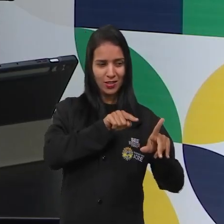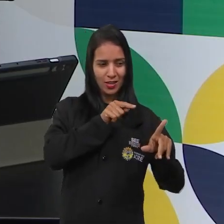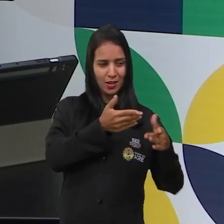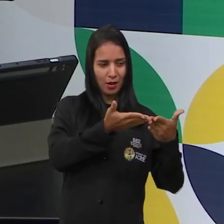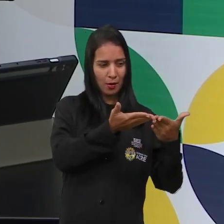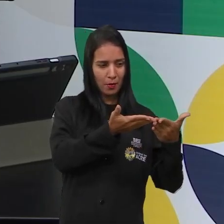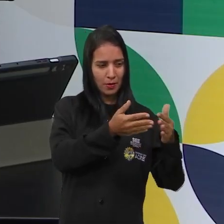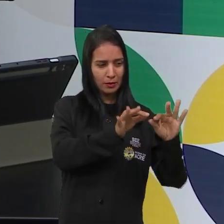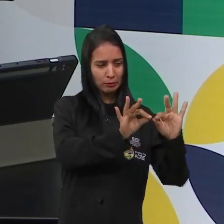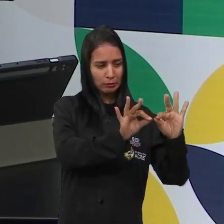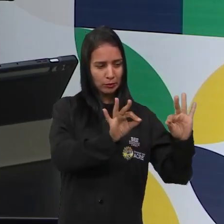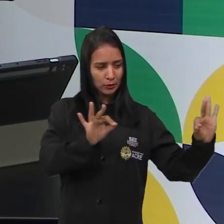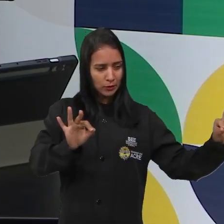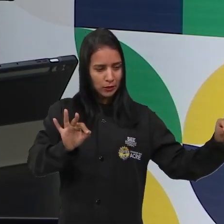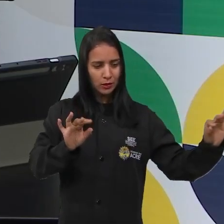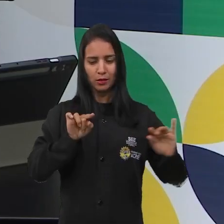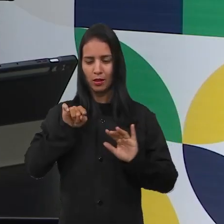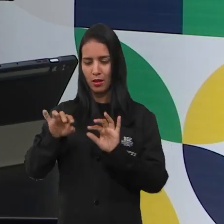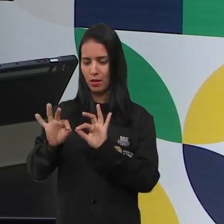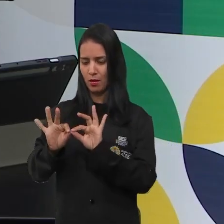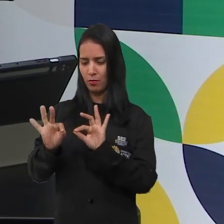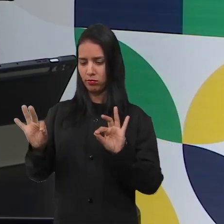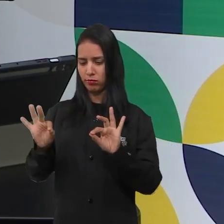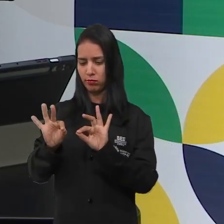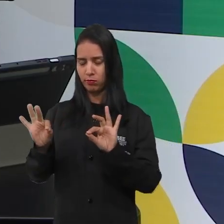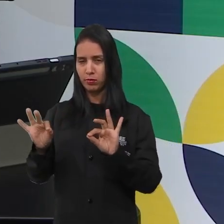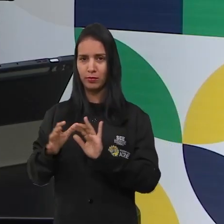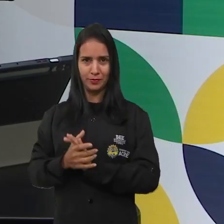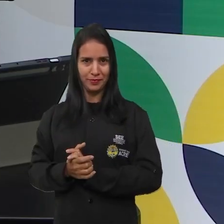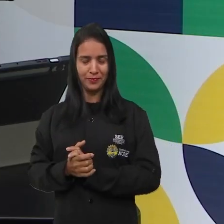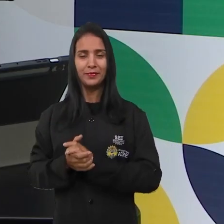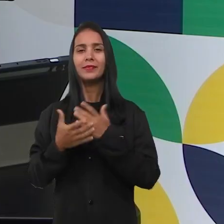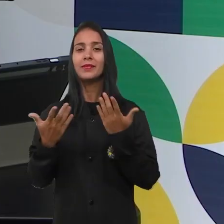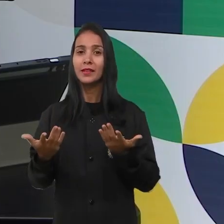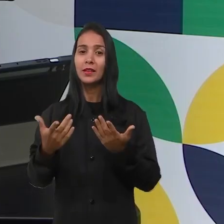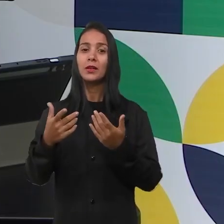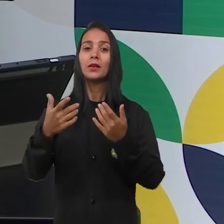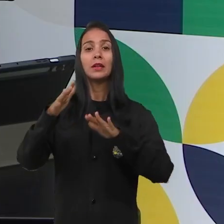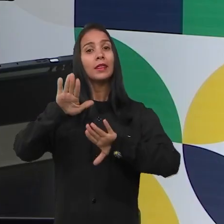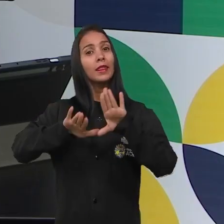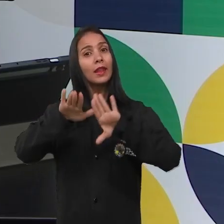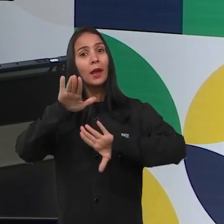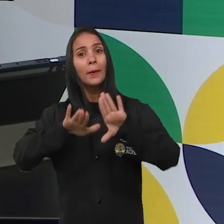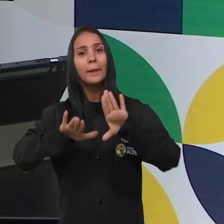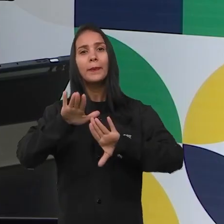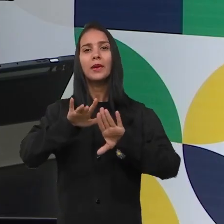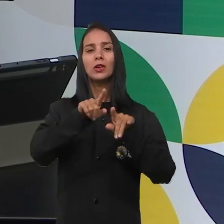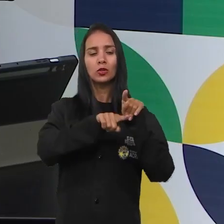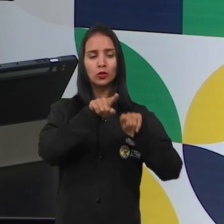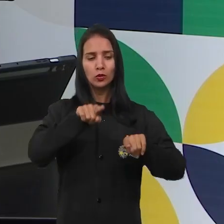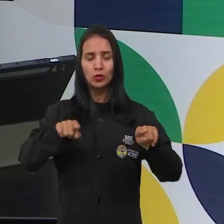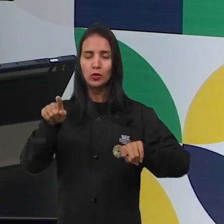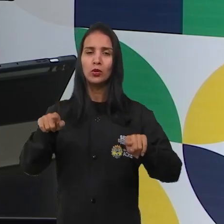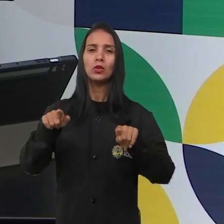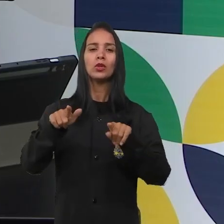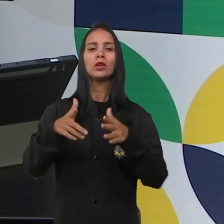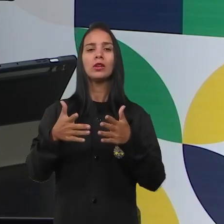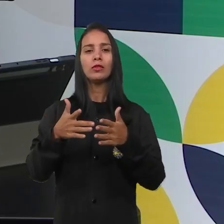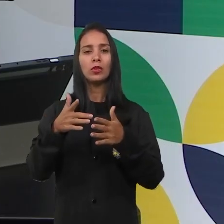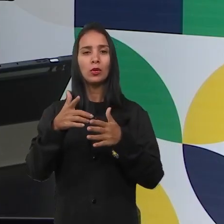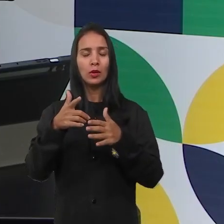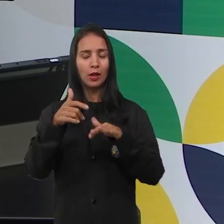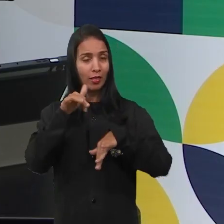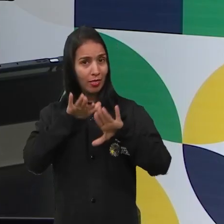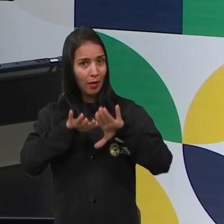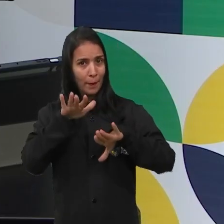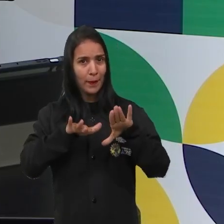difícil de a gente calcular a área. Então, pode ser que, dependendo do sólido, seja mais complicado calcular o volume.